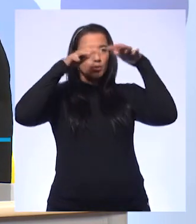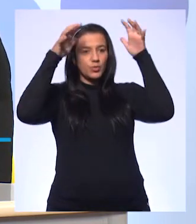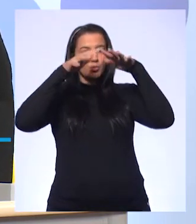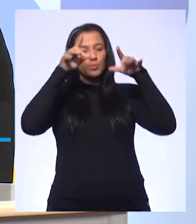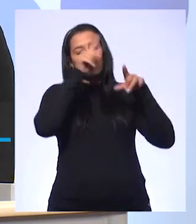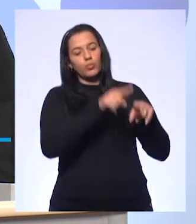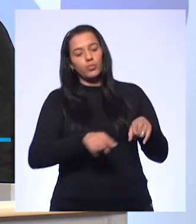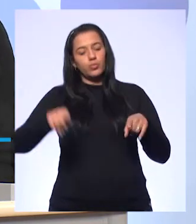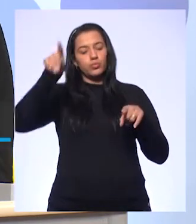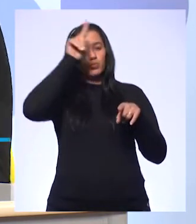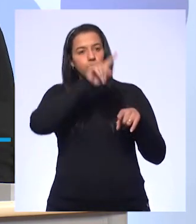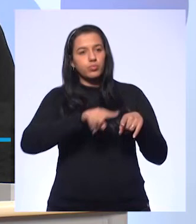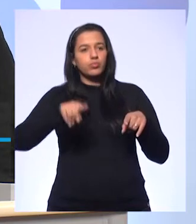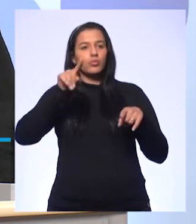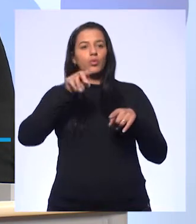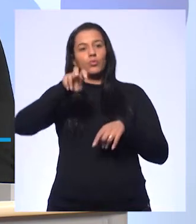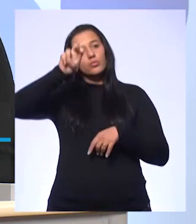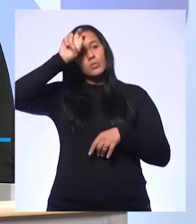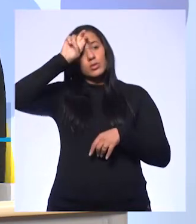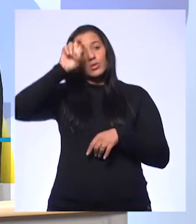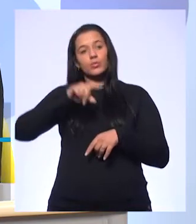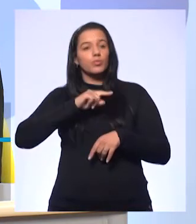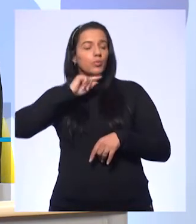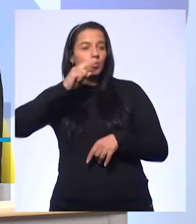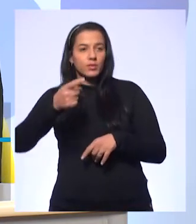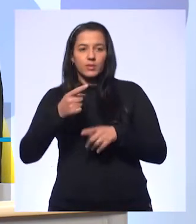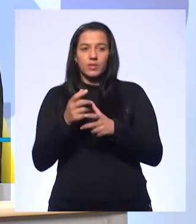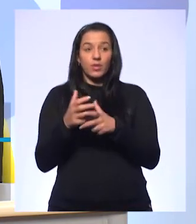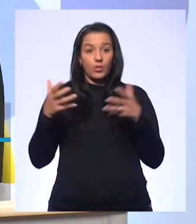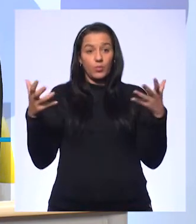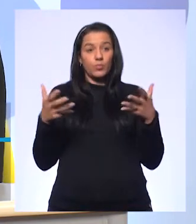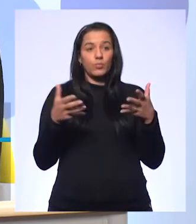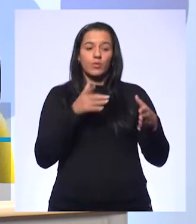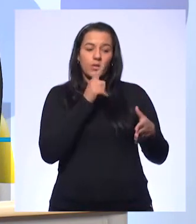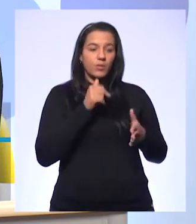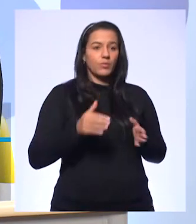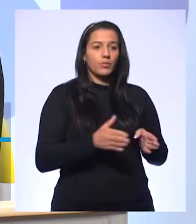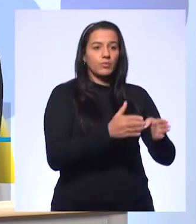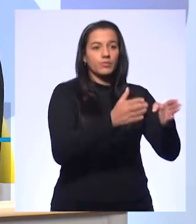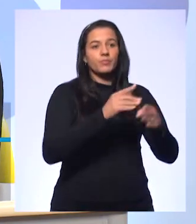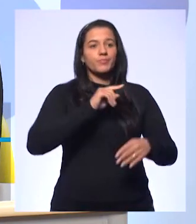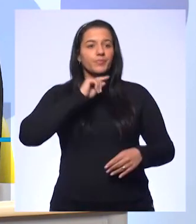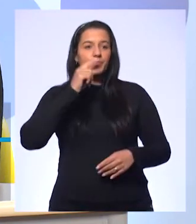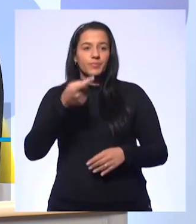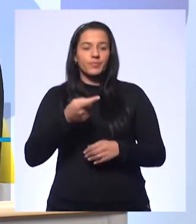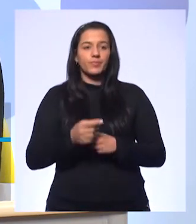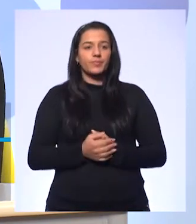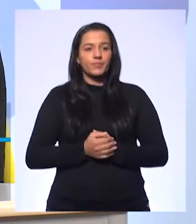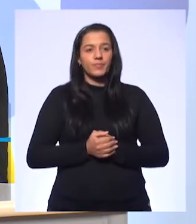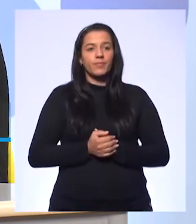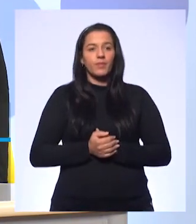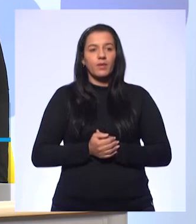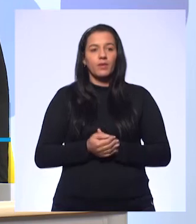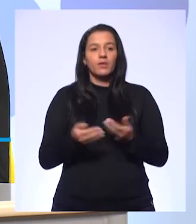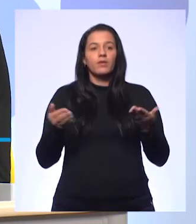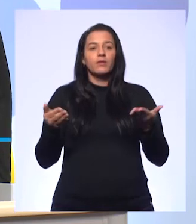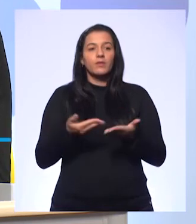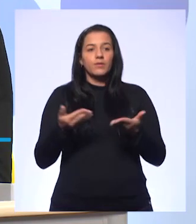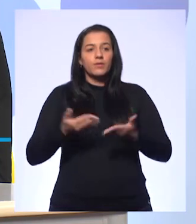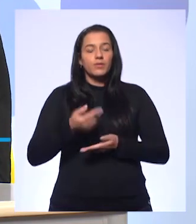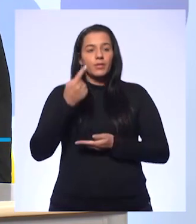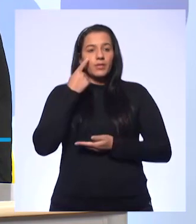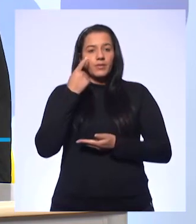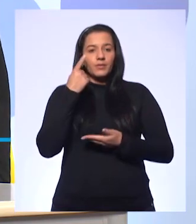do rio Nilo, talvez essa grande potência que é esse rio não seria o suficiente. Nós vimos ali no mapa